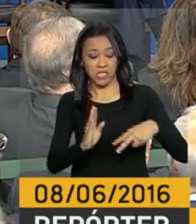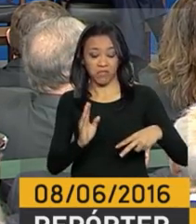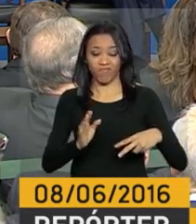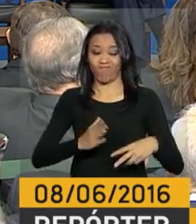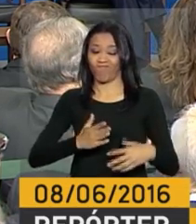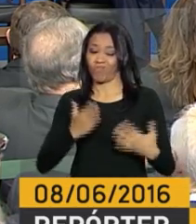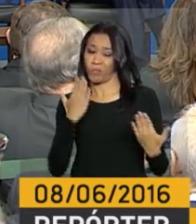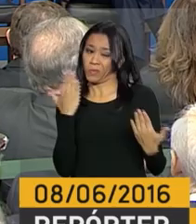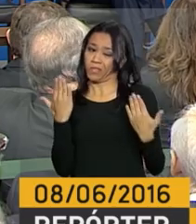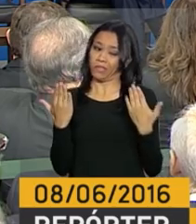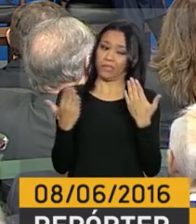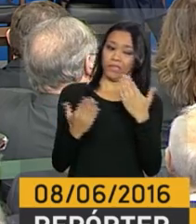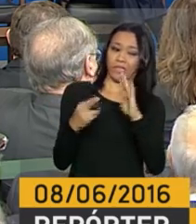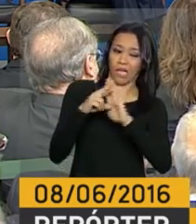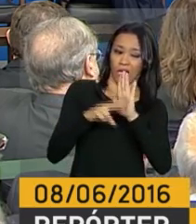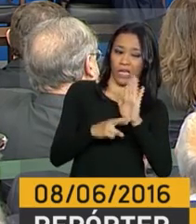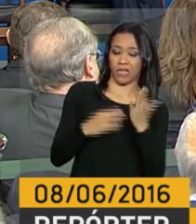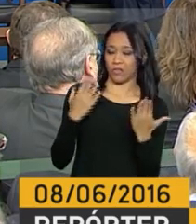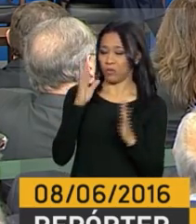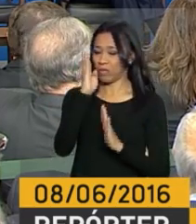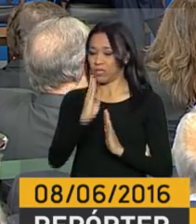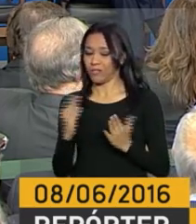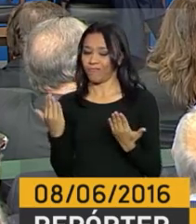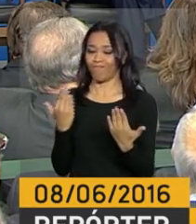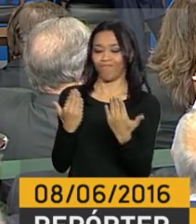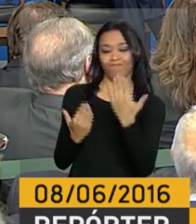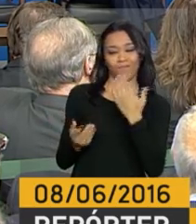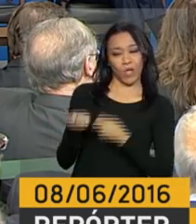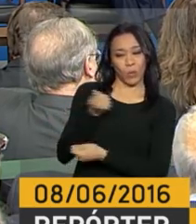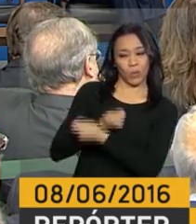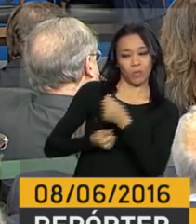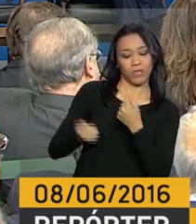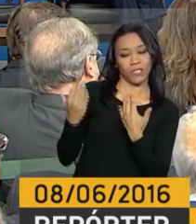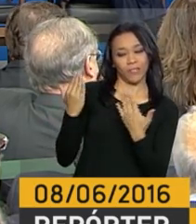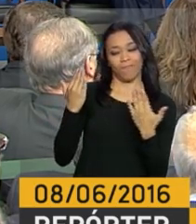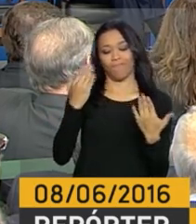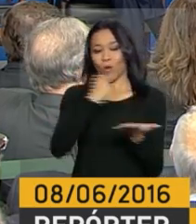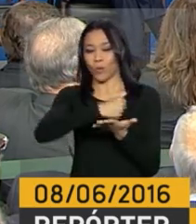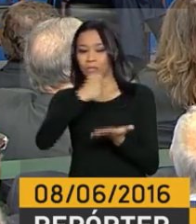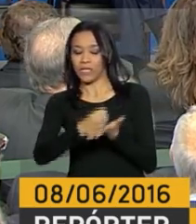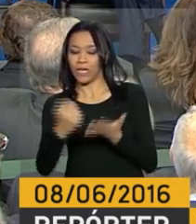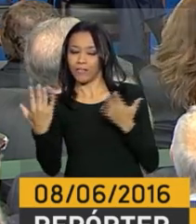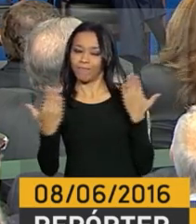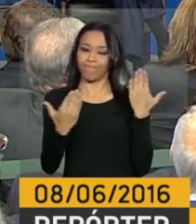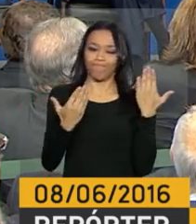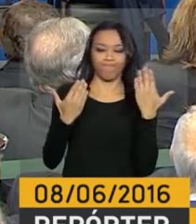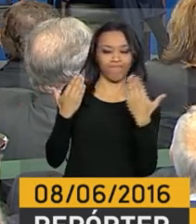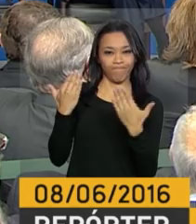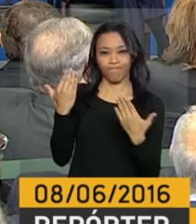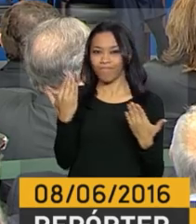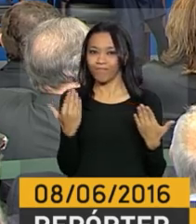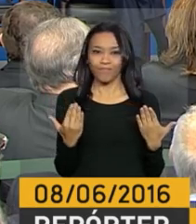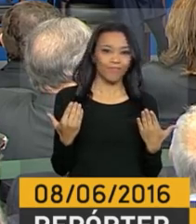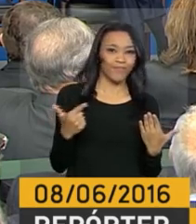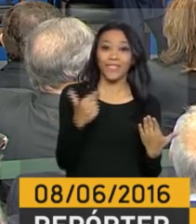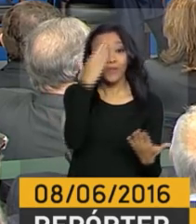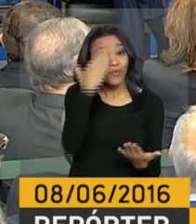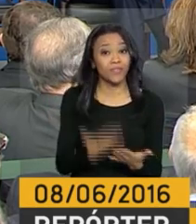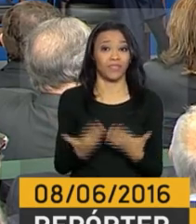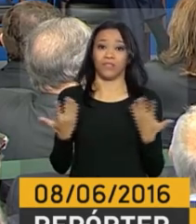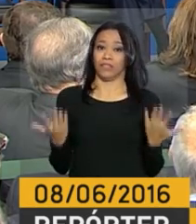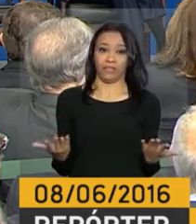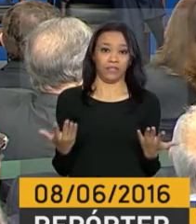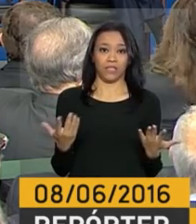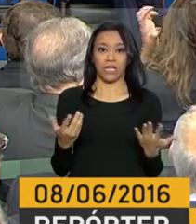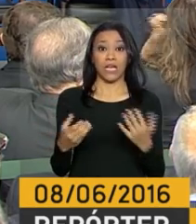eh nos nossos procedimentos desconfiança nos nossos contratos desconfiança sobretudo na